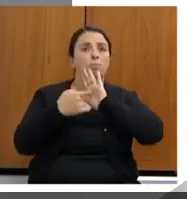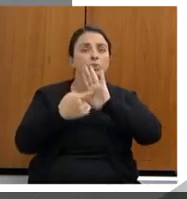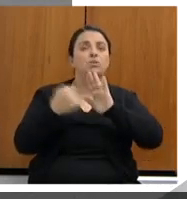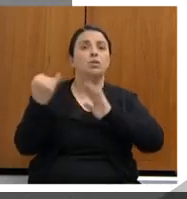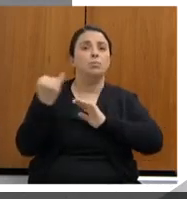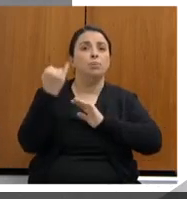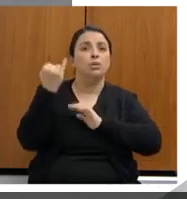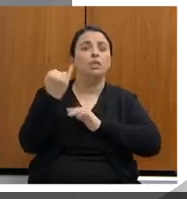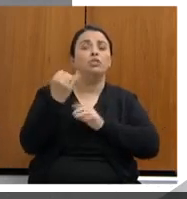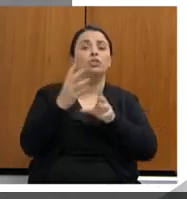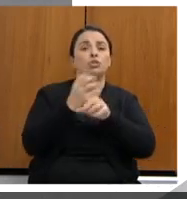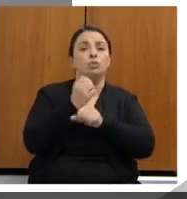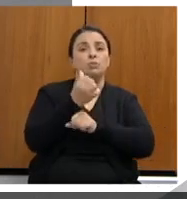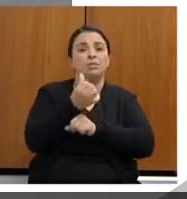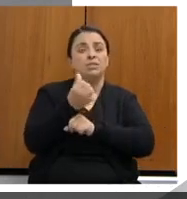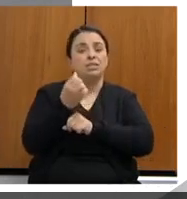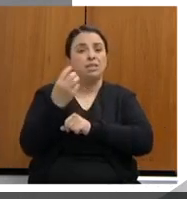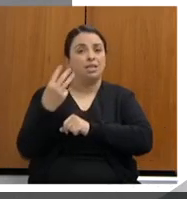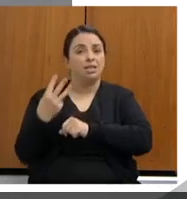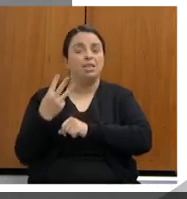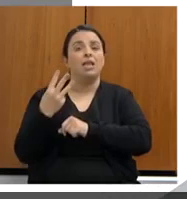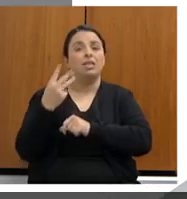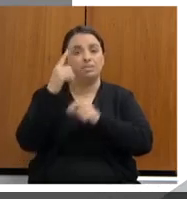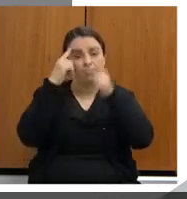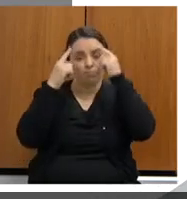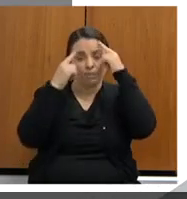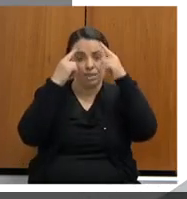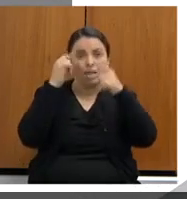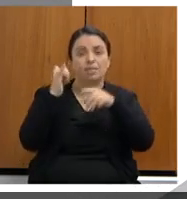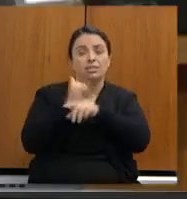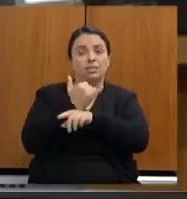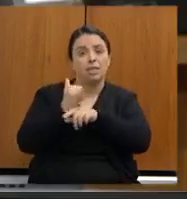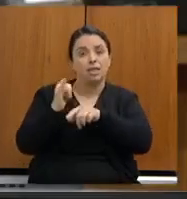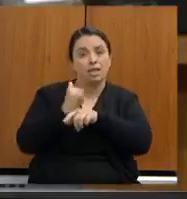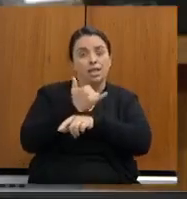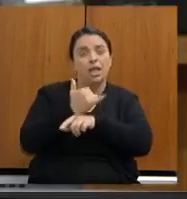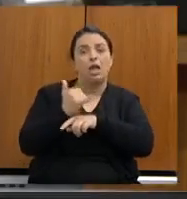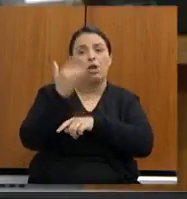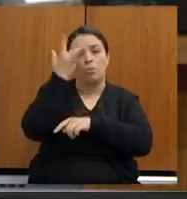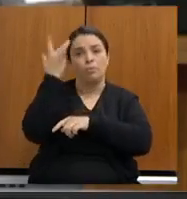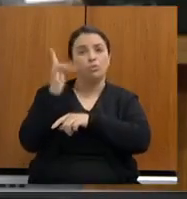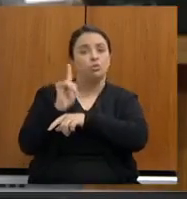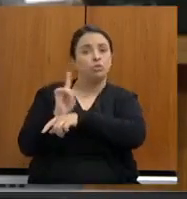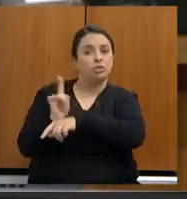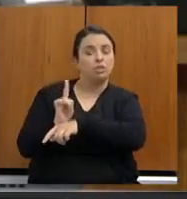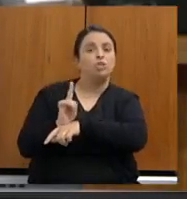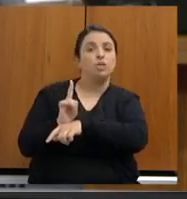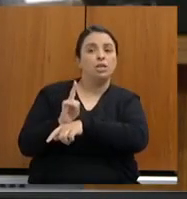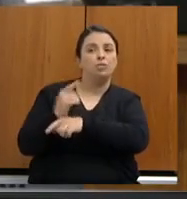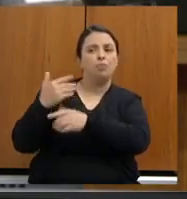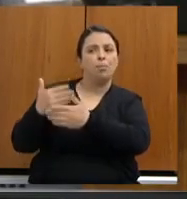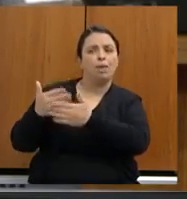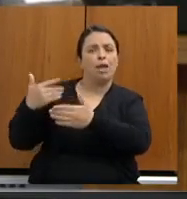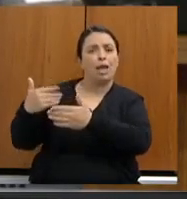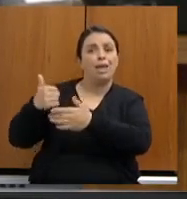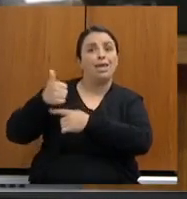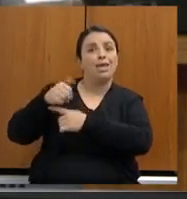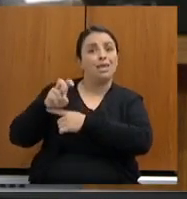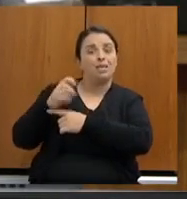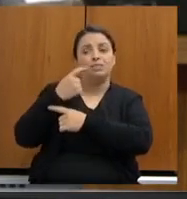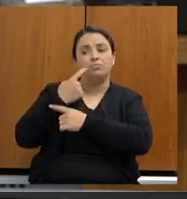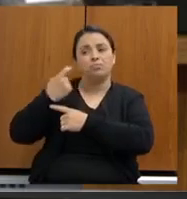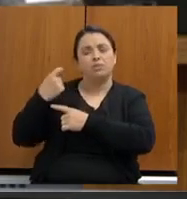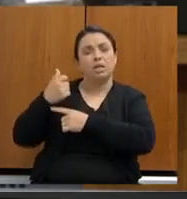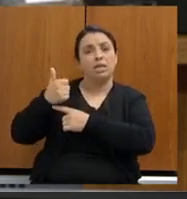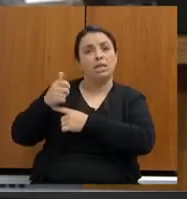iniciativas estratégicas devidamente validados com gerentes designados a menos de 15 dias e com uma